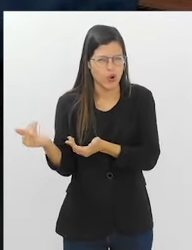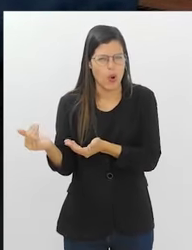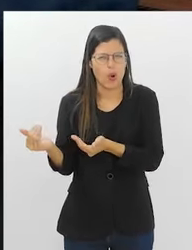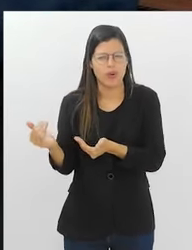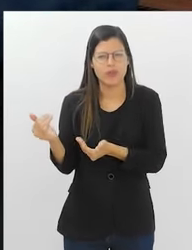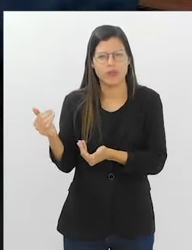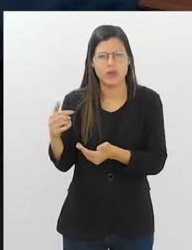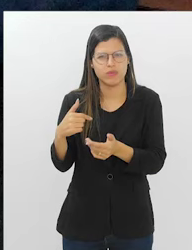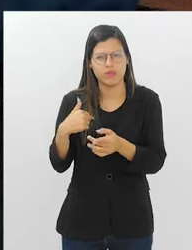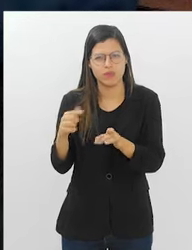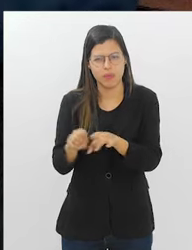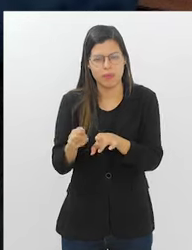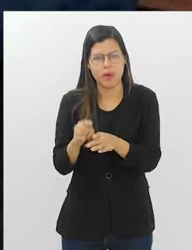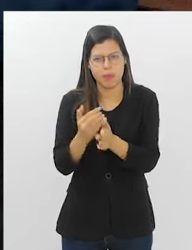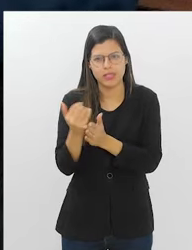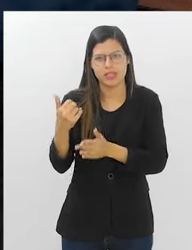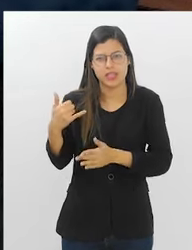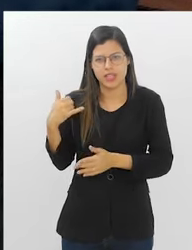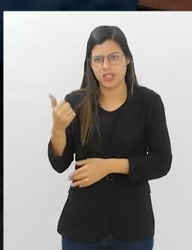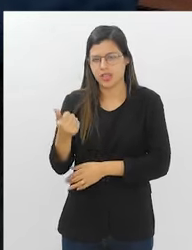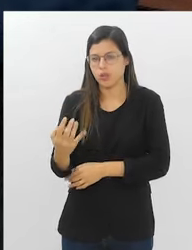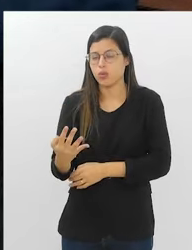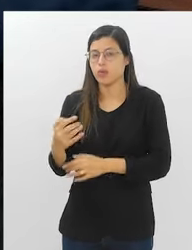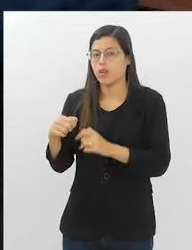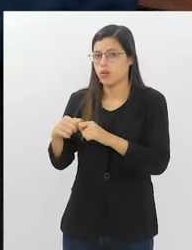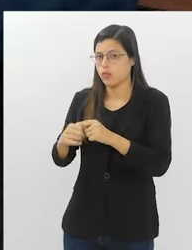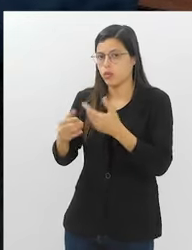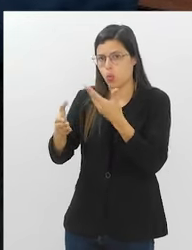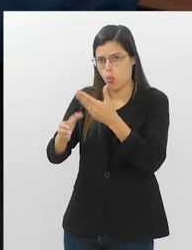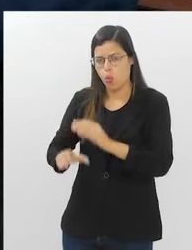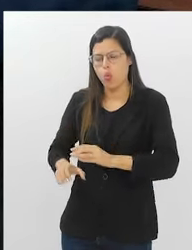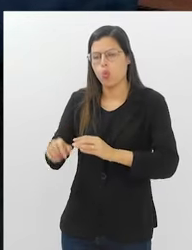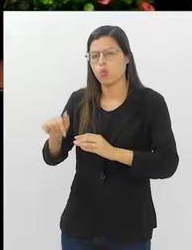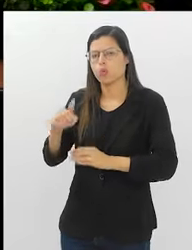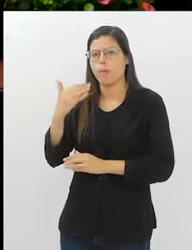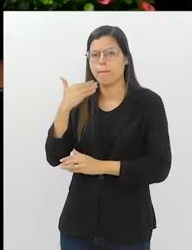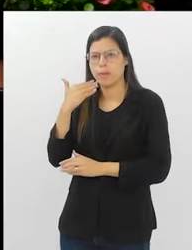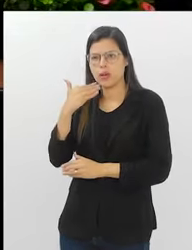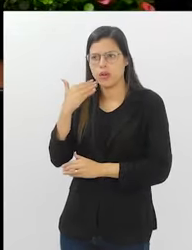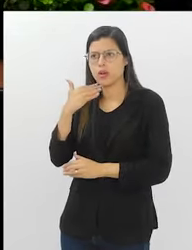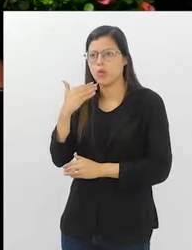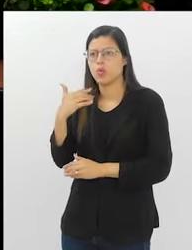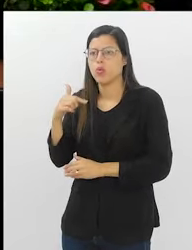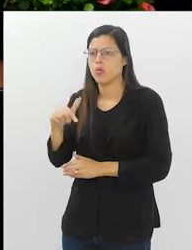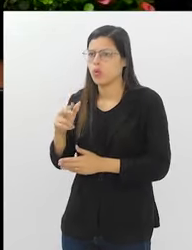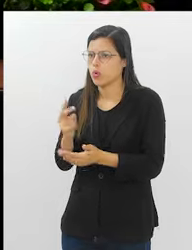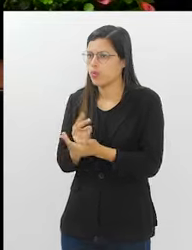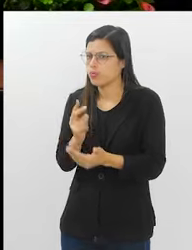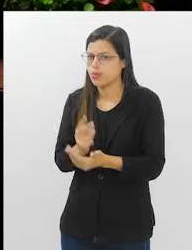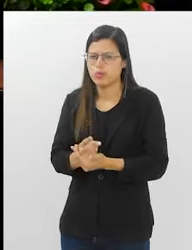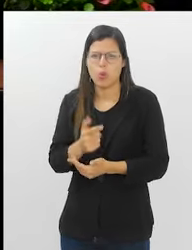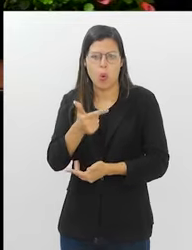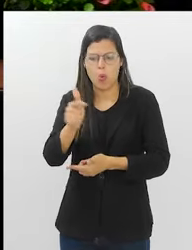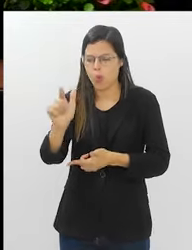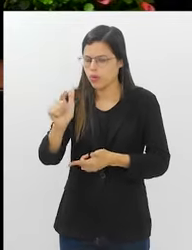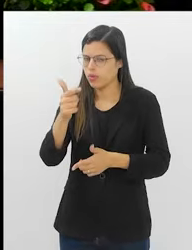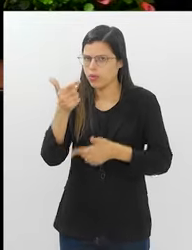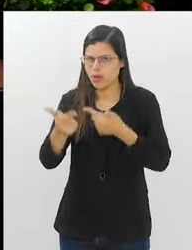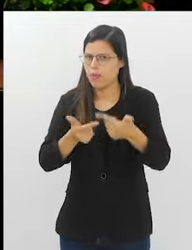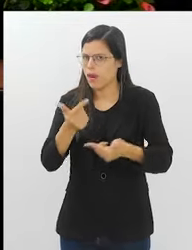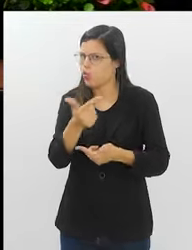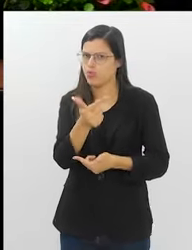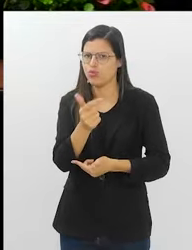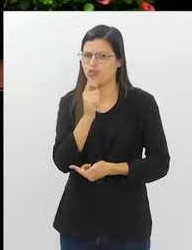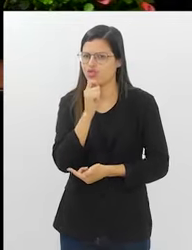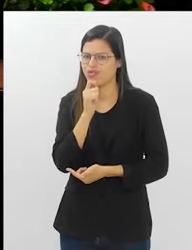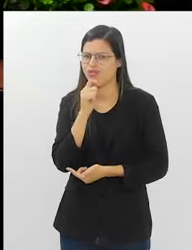Depois eu fiz o concurso no banco. Passei para funcionário do banco e não tive outro emprego na vida. Foi o tempo todo, cerca